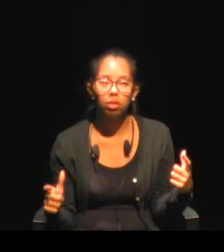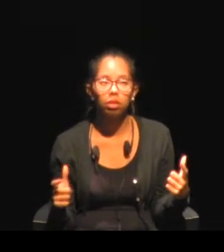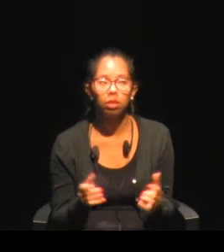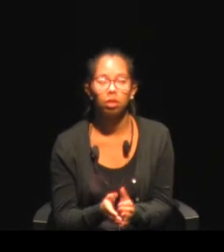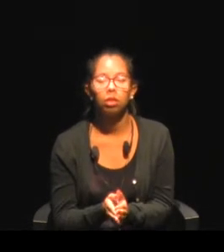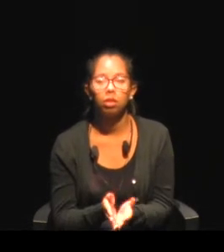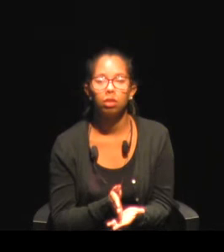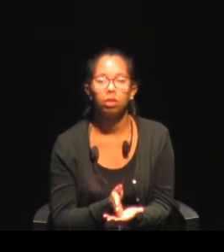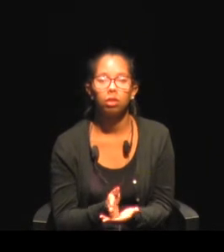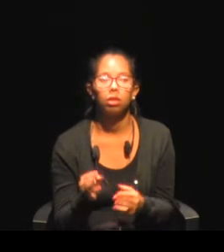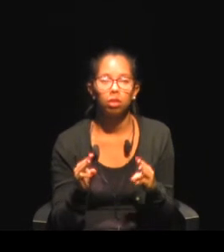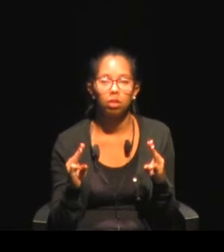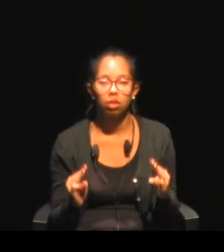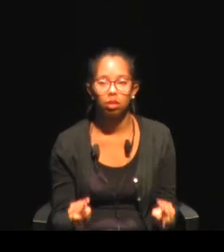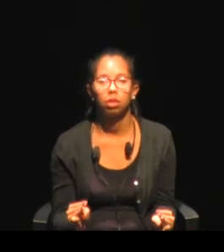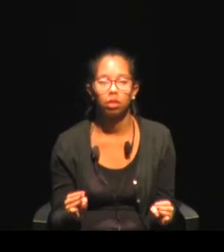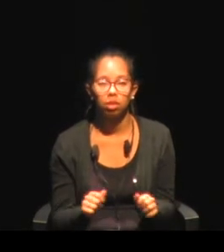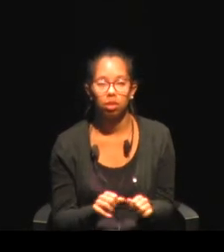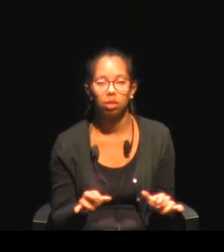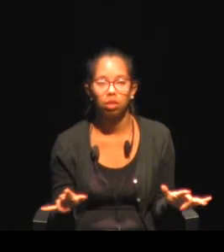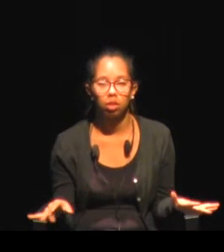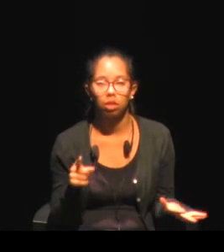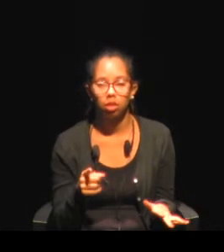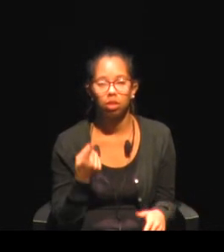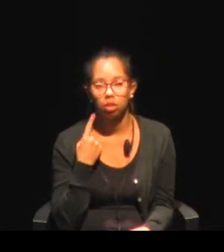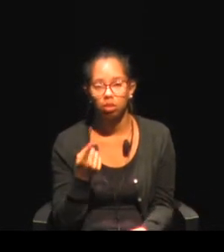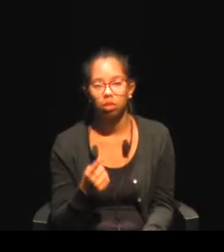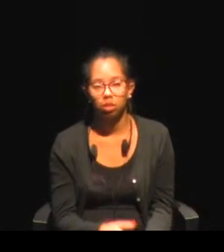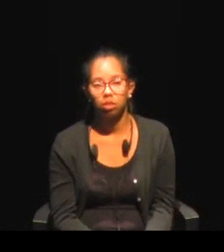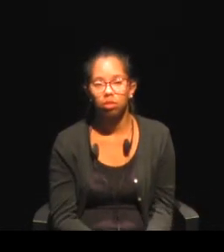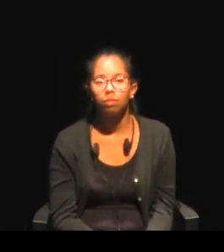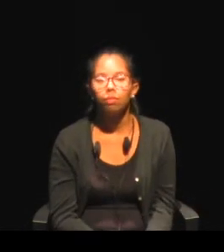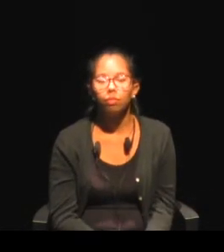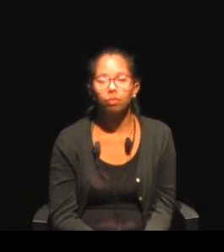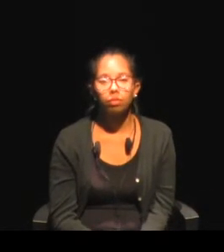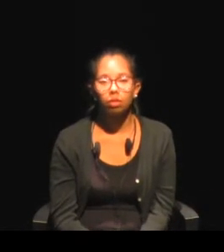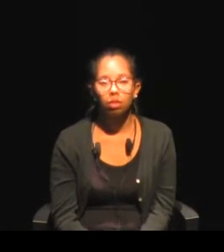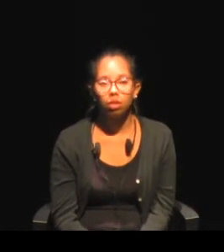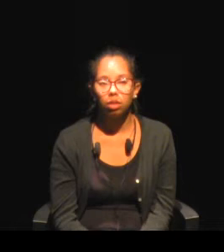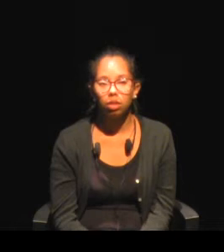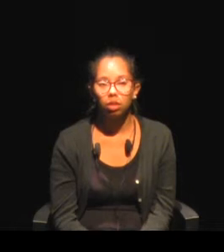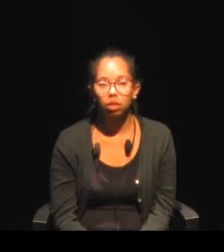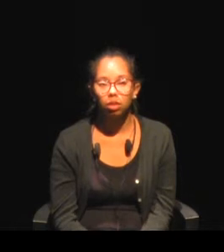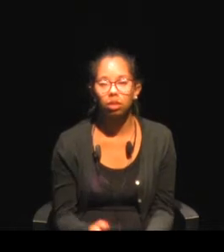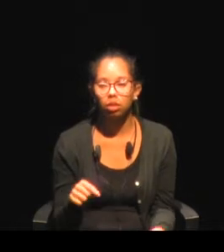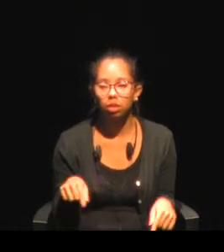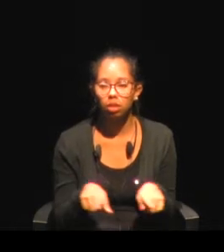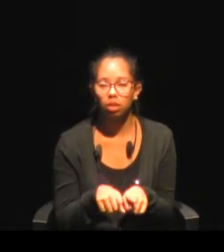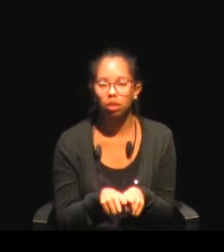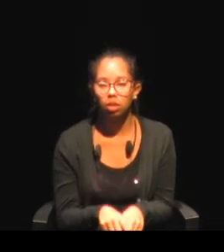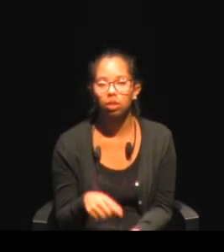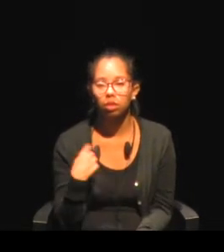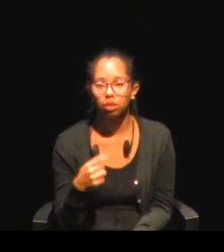parque maior conduzem. O museu se espalha, o museu desce daquela caixa, se espalha por esse jardim, essa é a